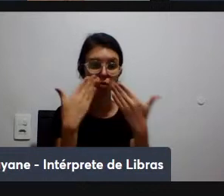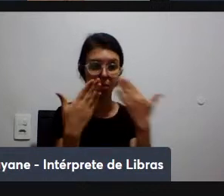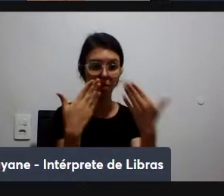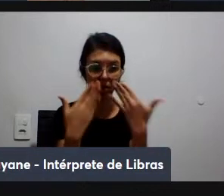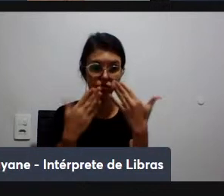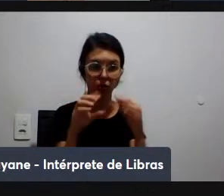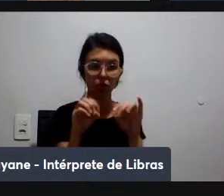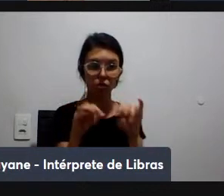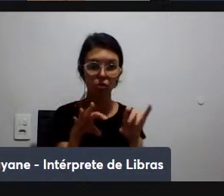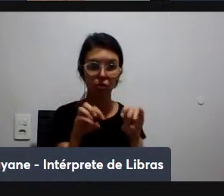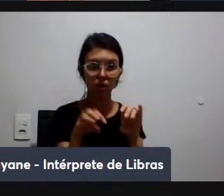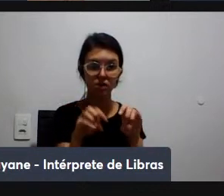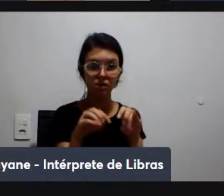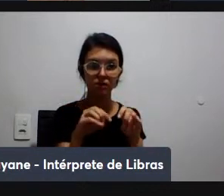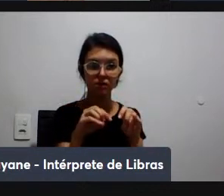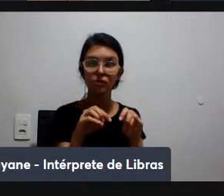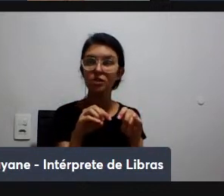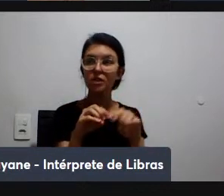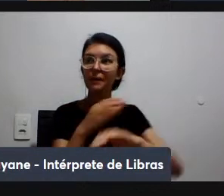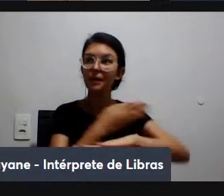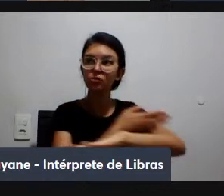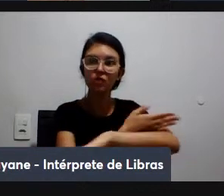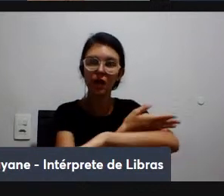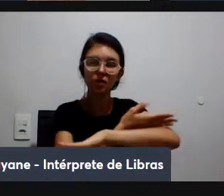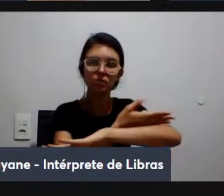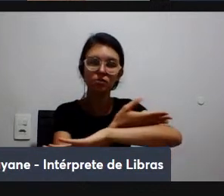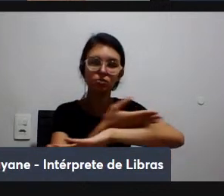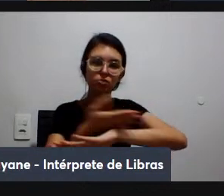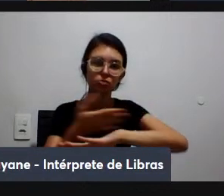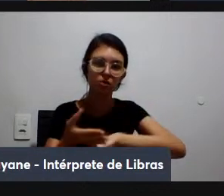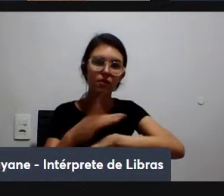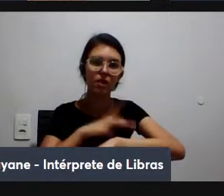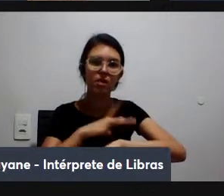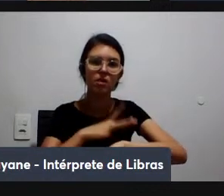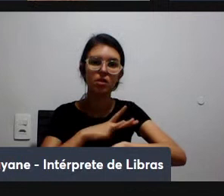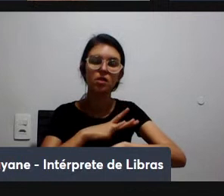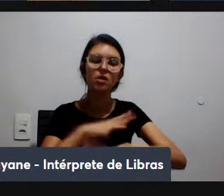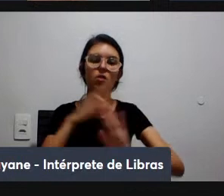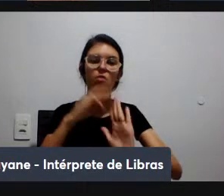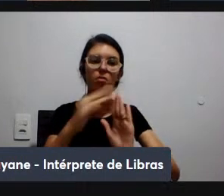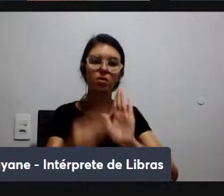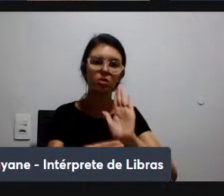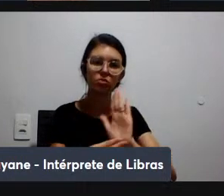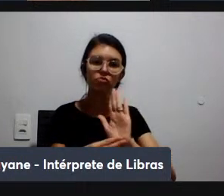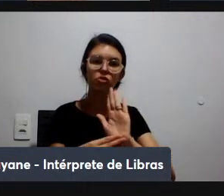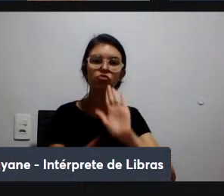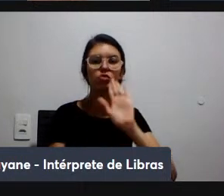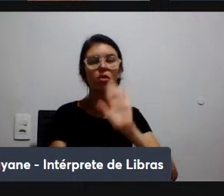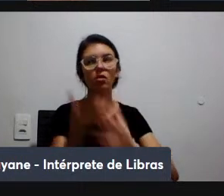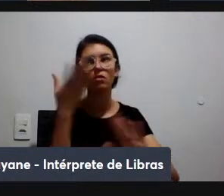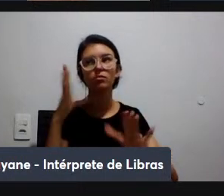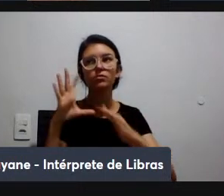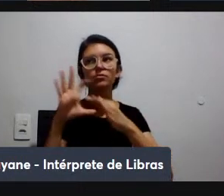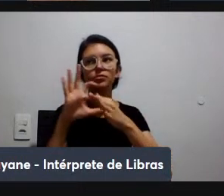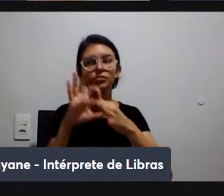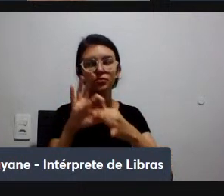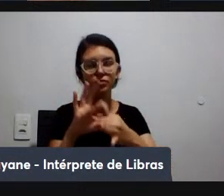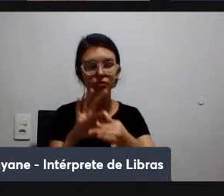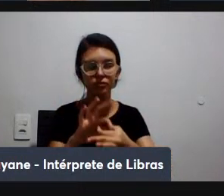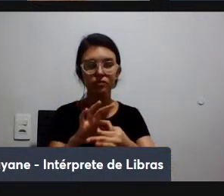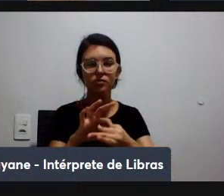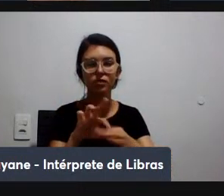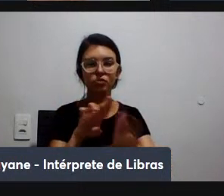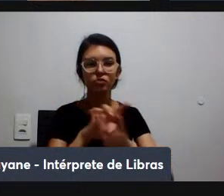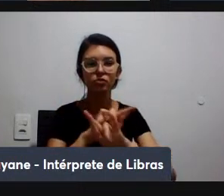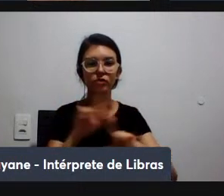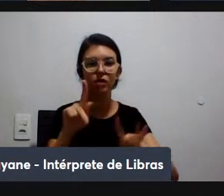educação costumava aplicar uma abordagem descontextualizada de comparar sistemas educacionais de diferentes